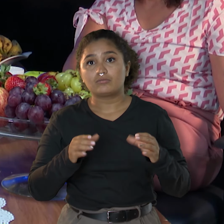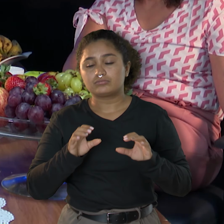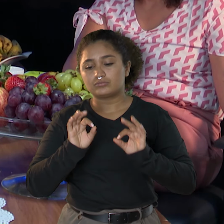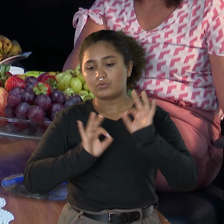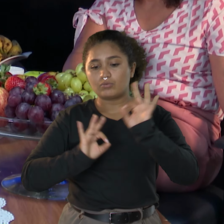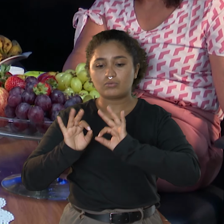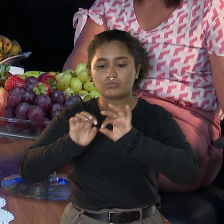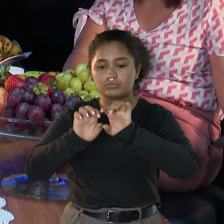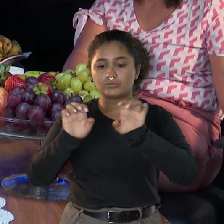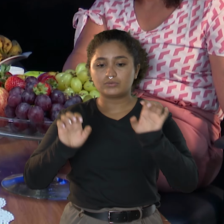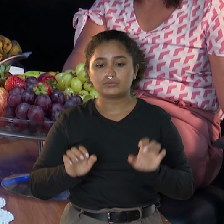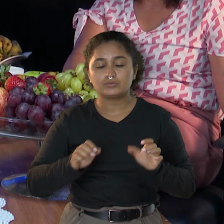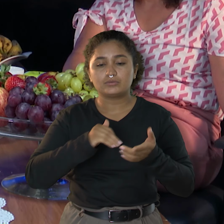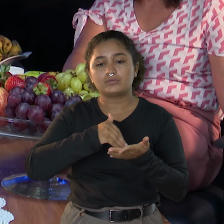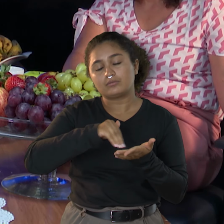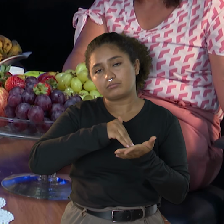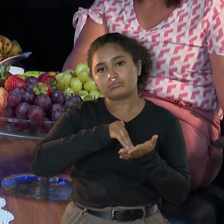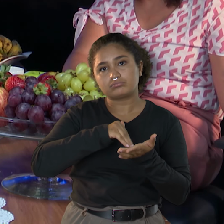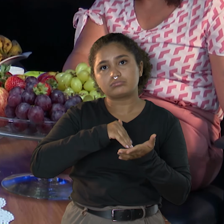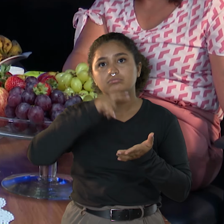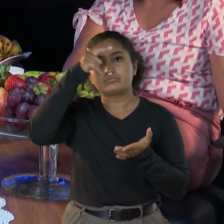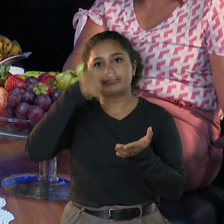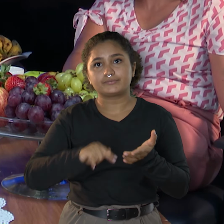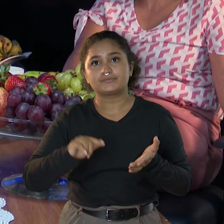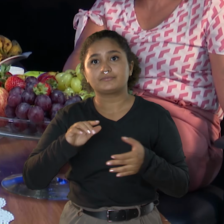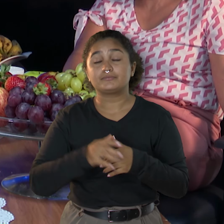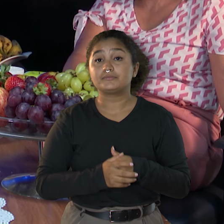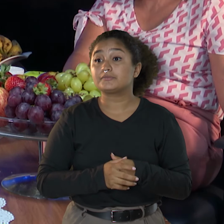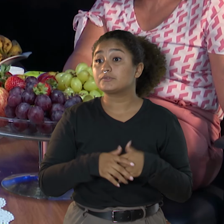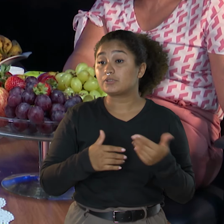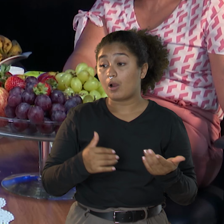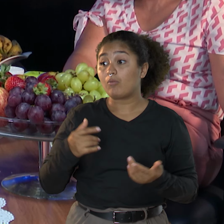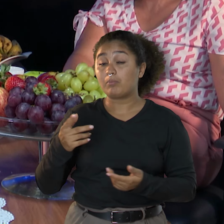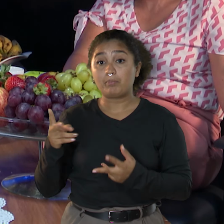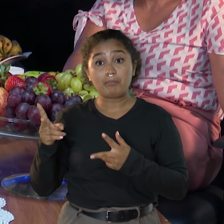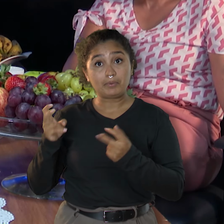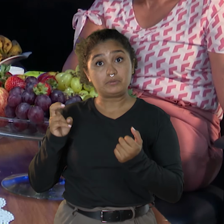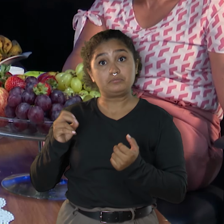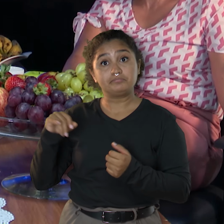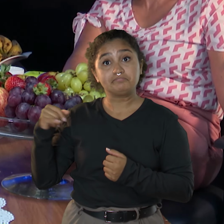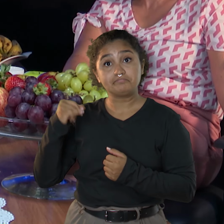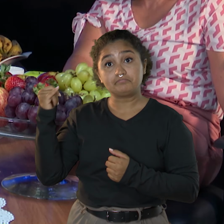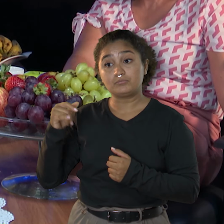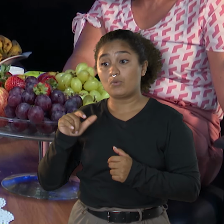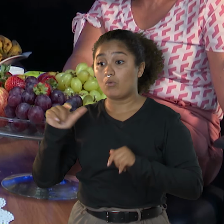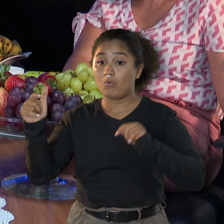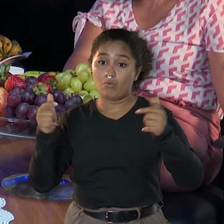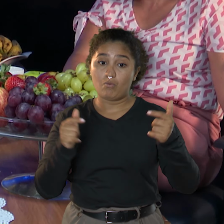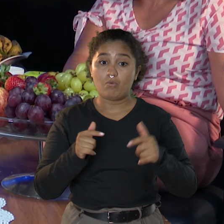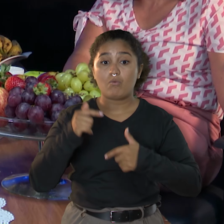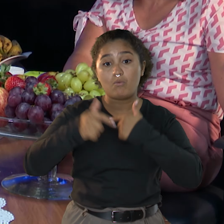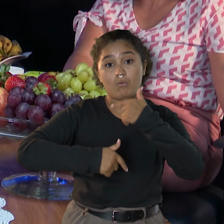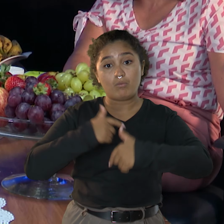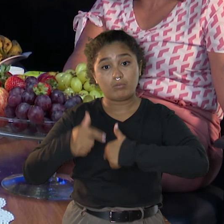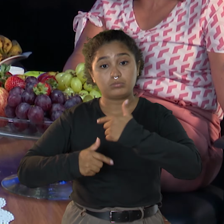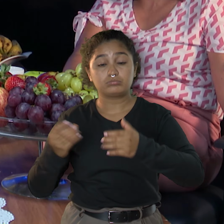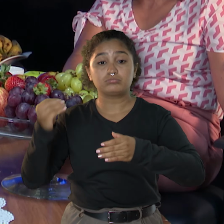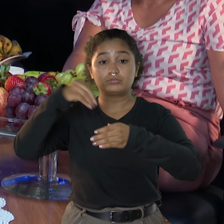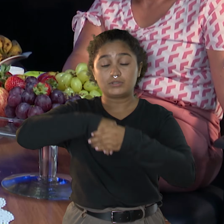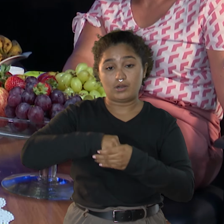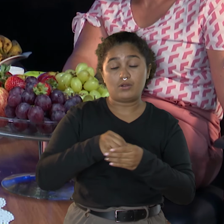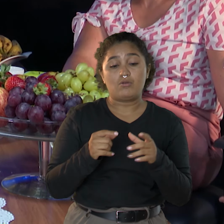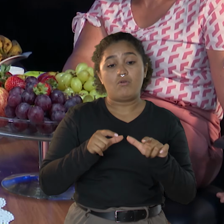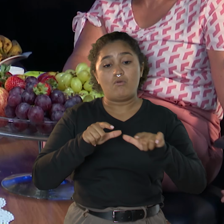reconstruir a estrutura do administrativo. Gente, aí você vê a importância, né, das outras funções dentro do tribunal, né? Não